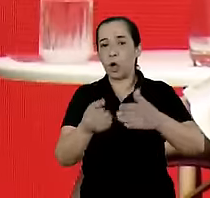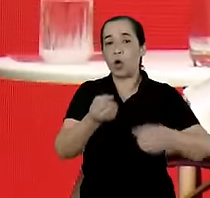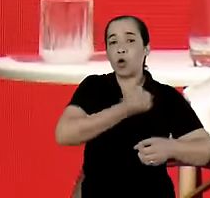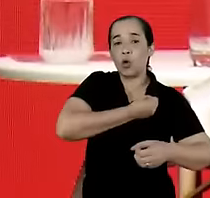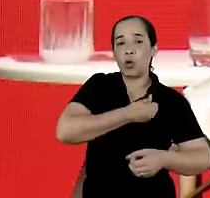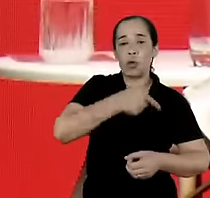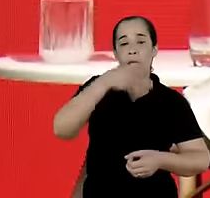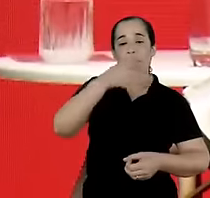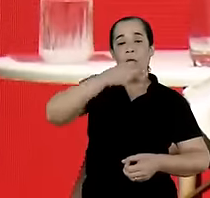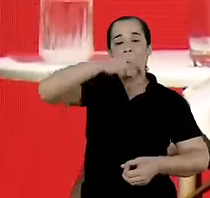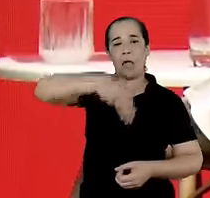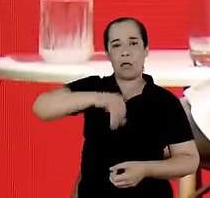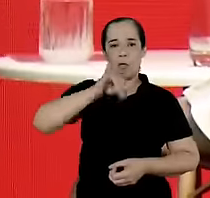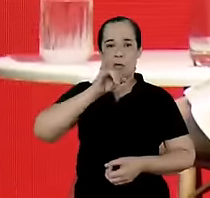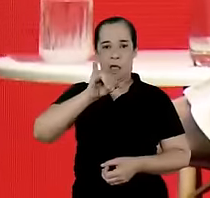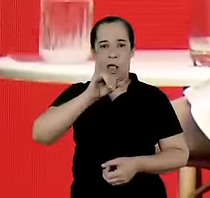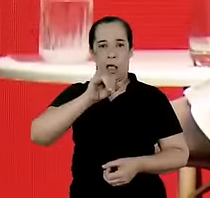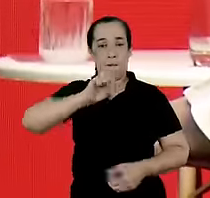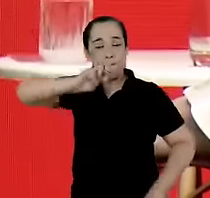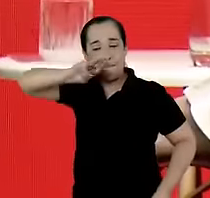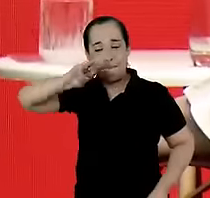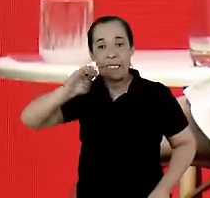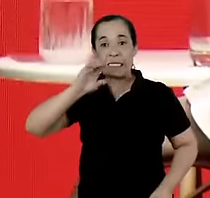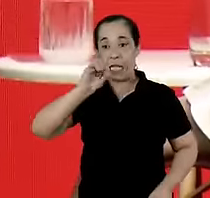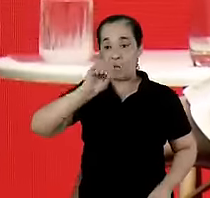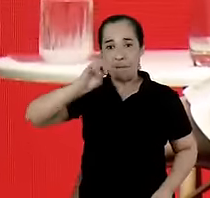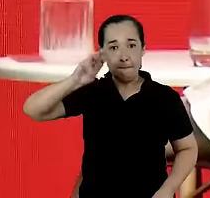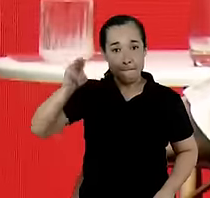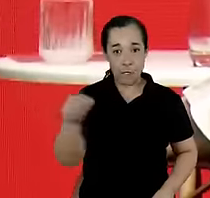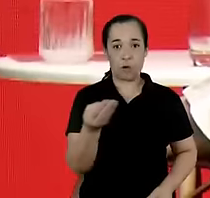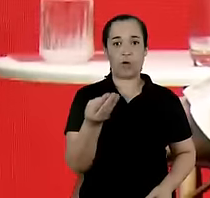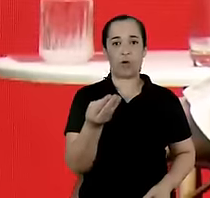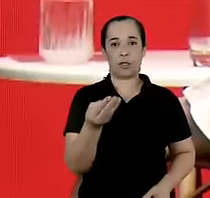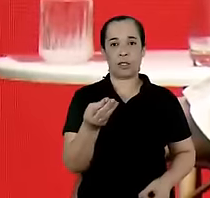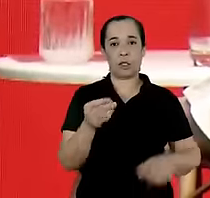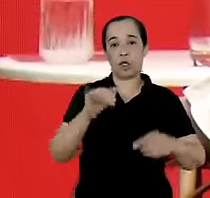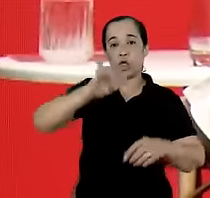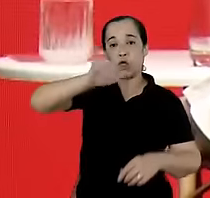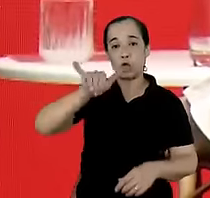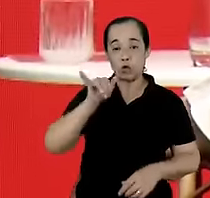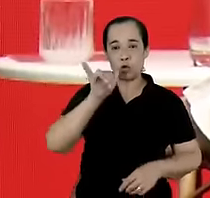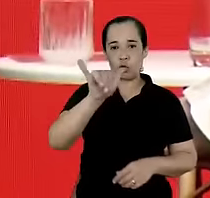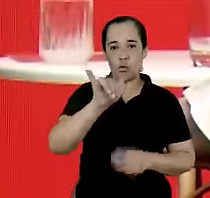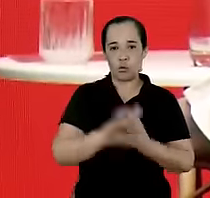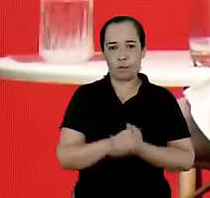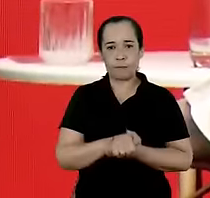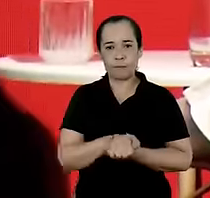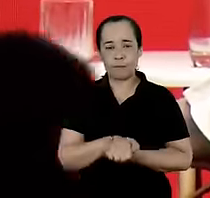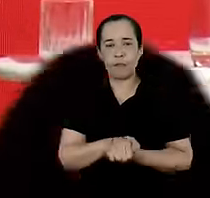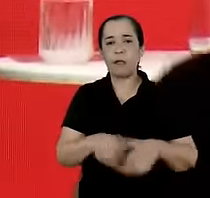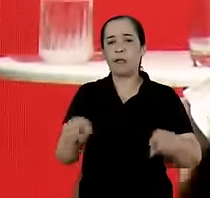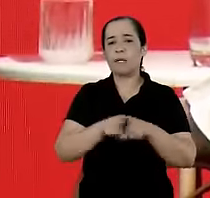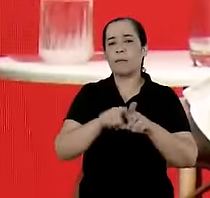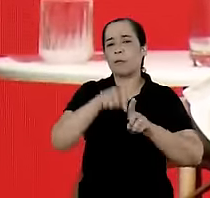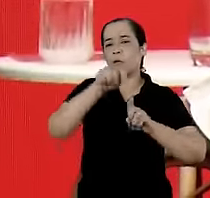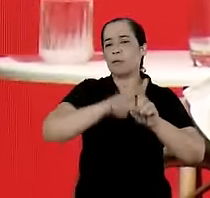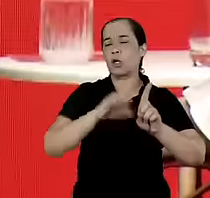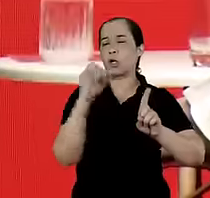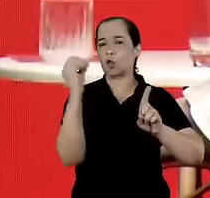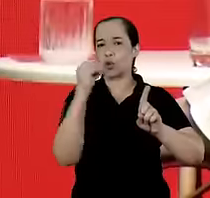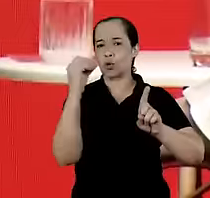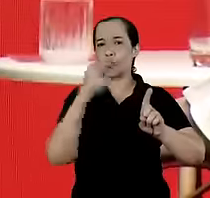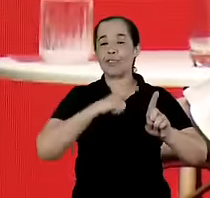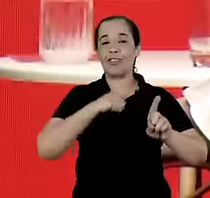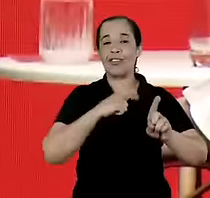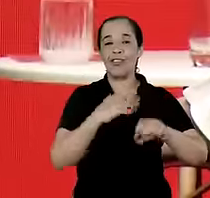vieram melhores desde julho esse último número que foi divulgado final de Outubro né referente ao mês de outubro ele pegou um feriado de 10 dias no início de